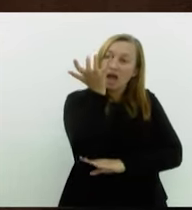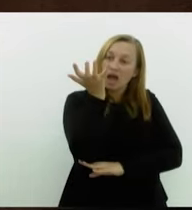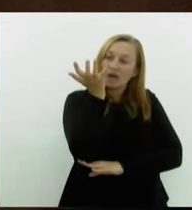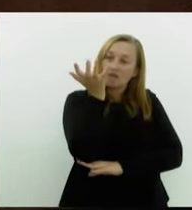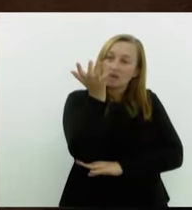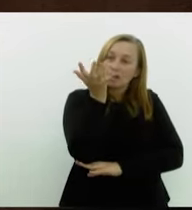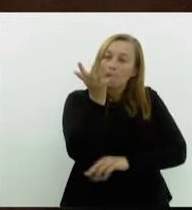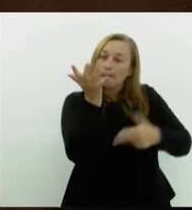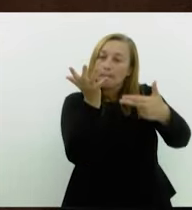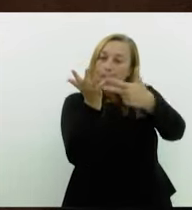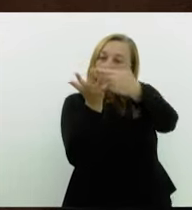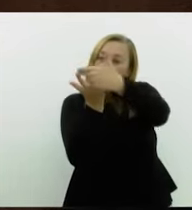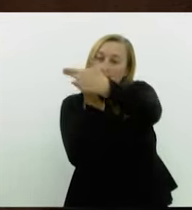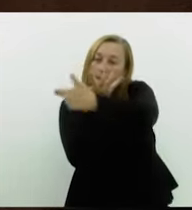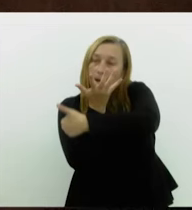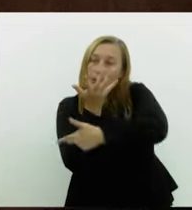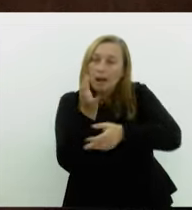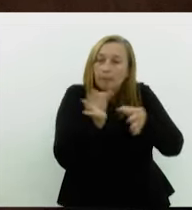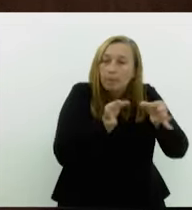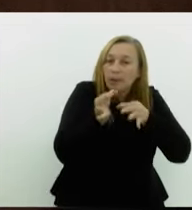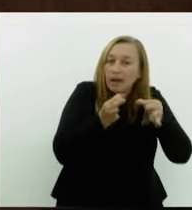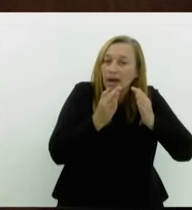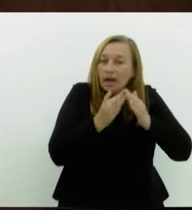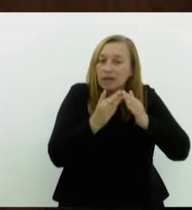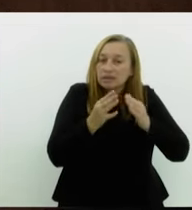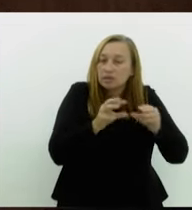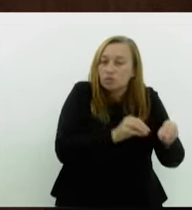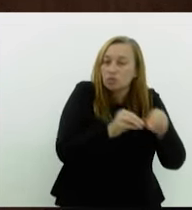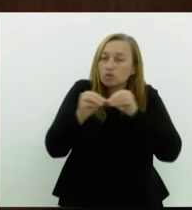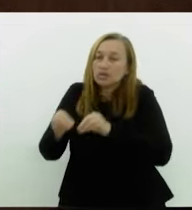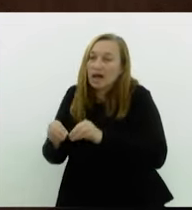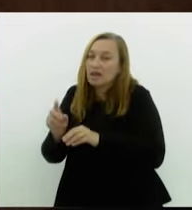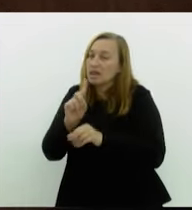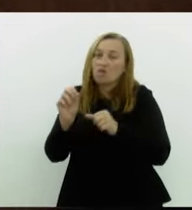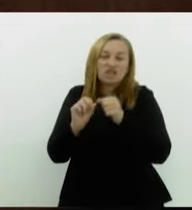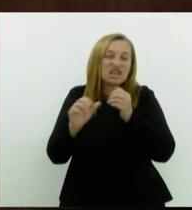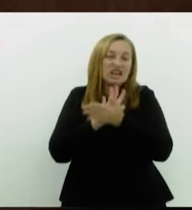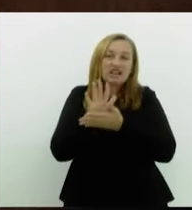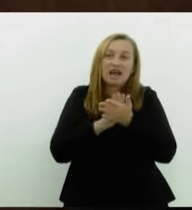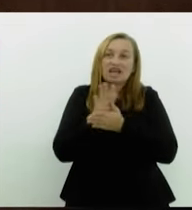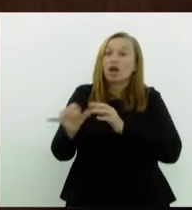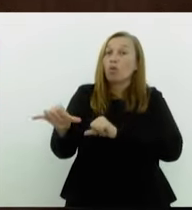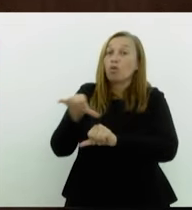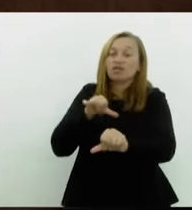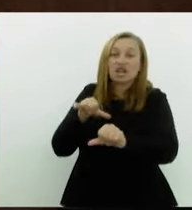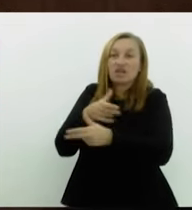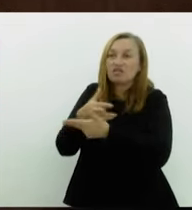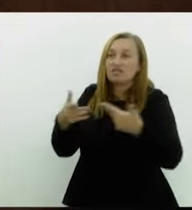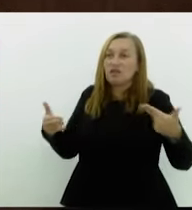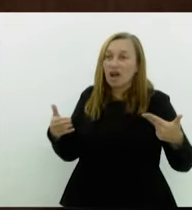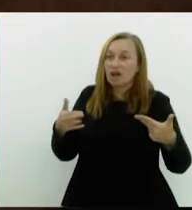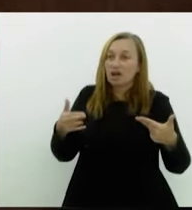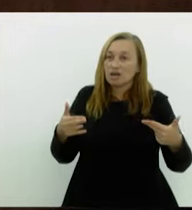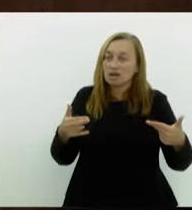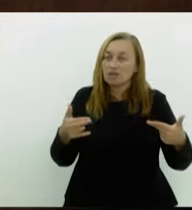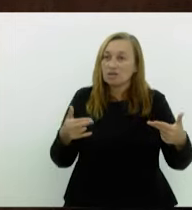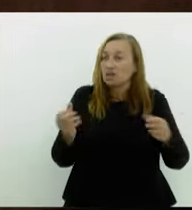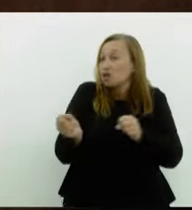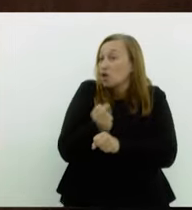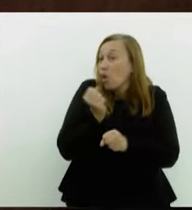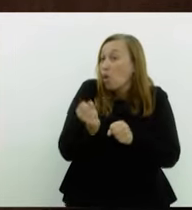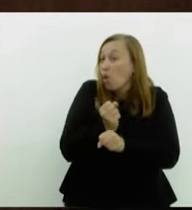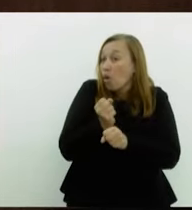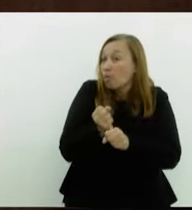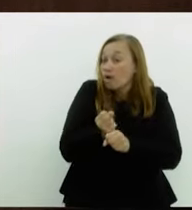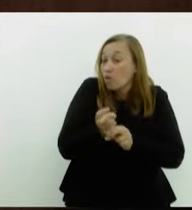boa, desassorear o rio, era o plano. Não fizeram. Ao contrário, muitos licenciaram obras naquelas